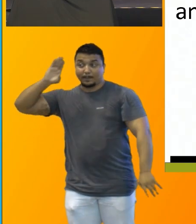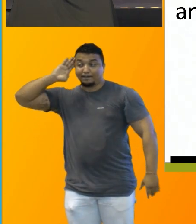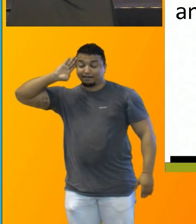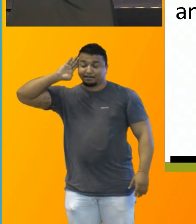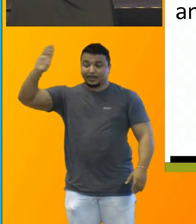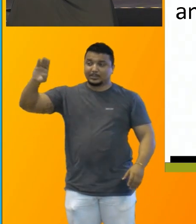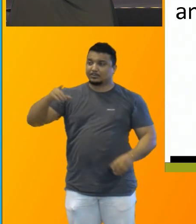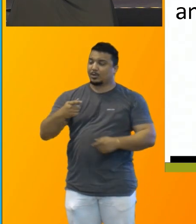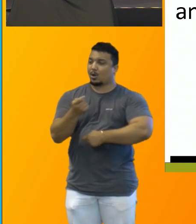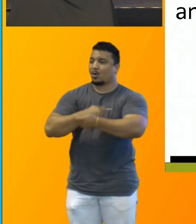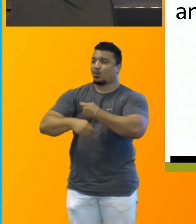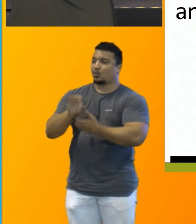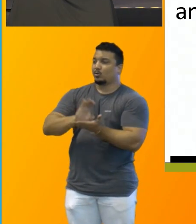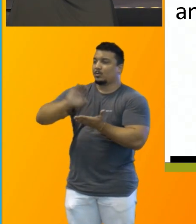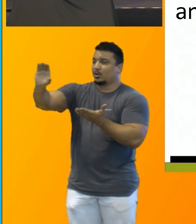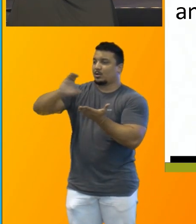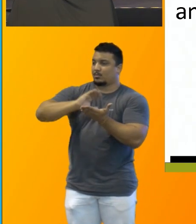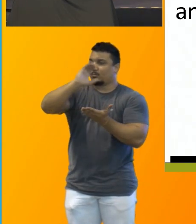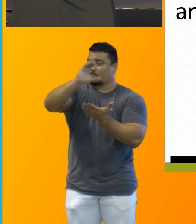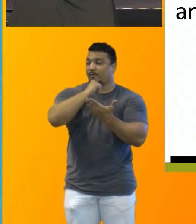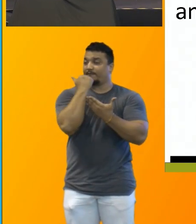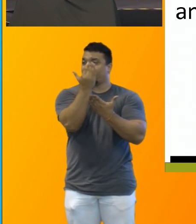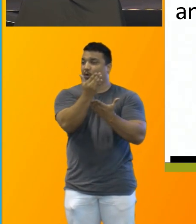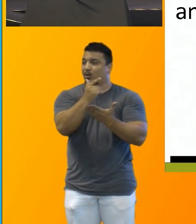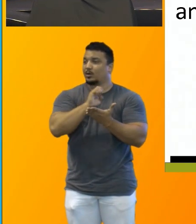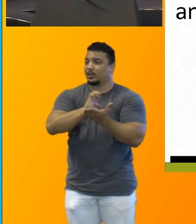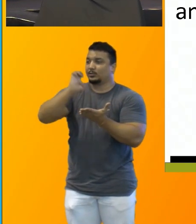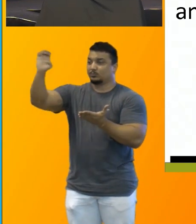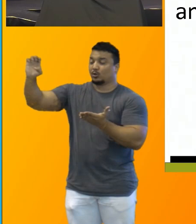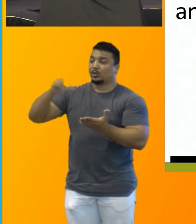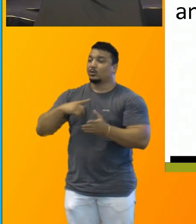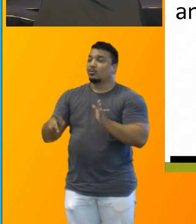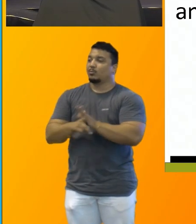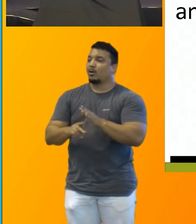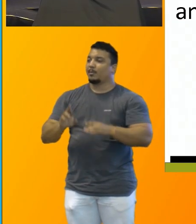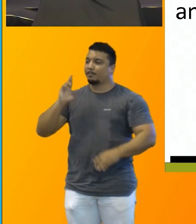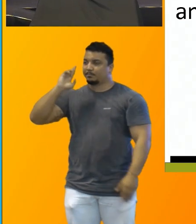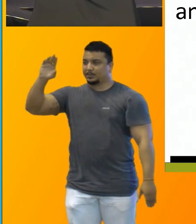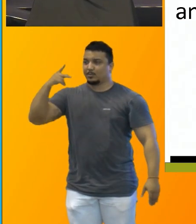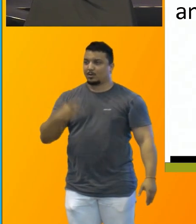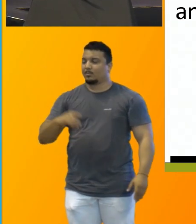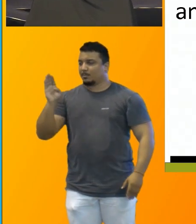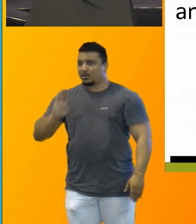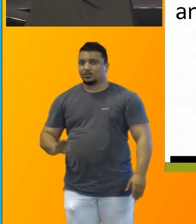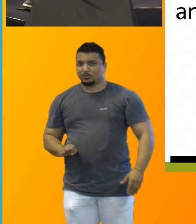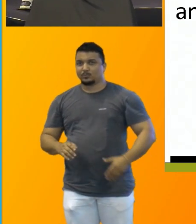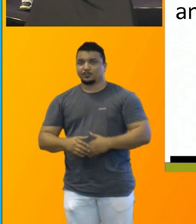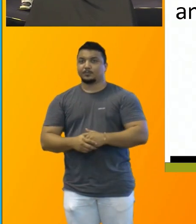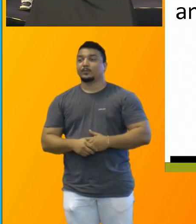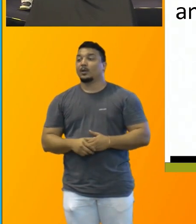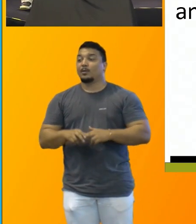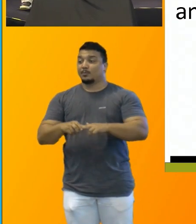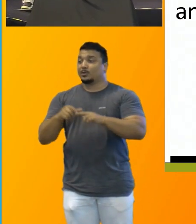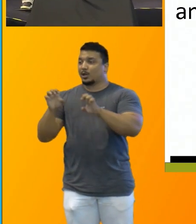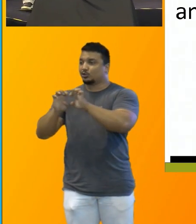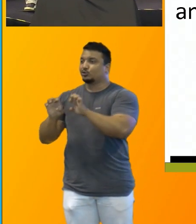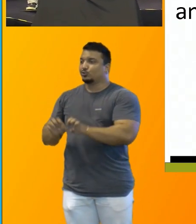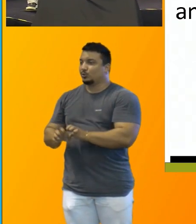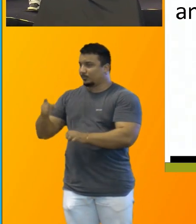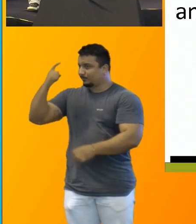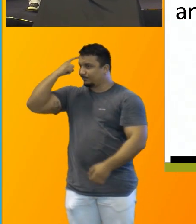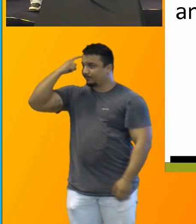econômica exportadora, agrária, ela domina. Então isso é estrutura. Então agora vamos fechar o nosso